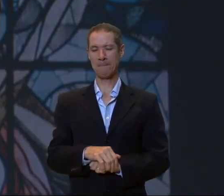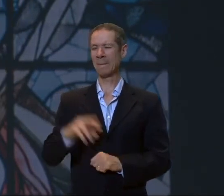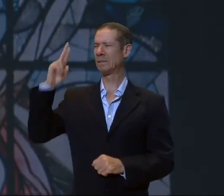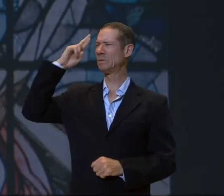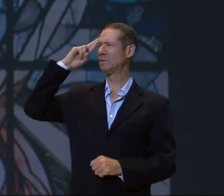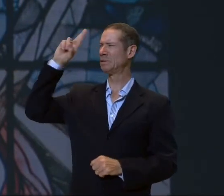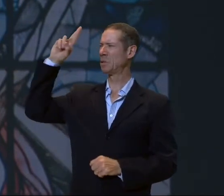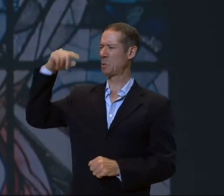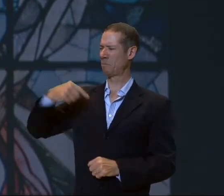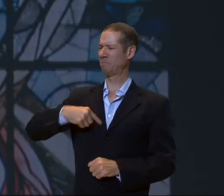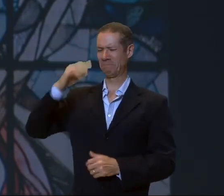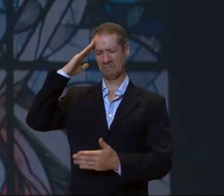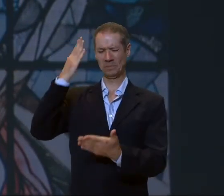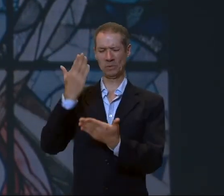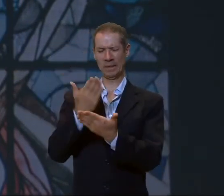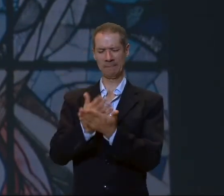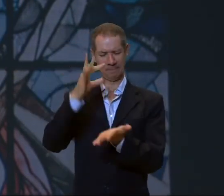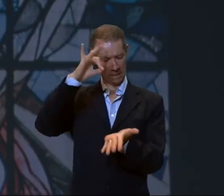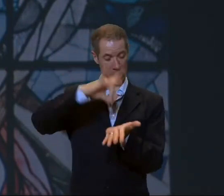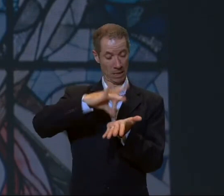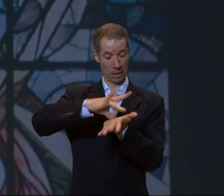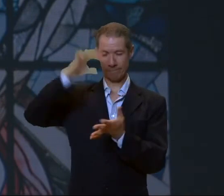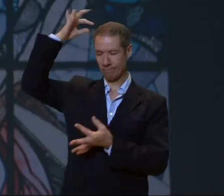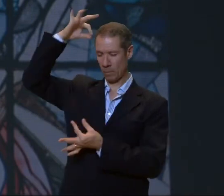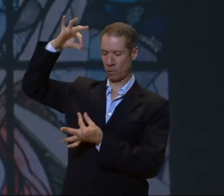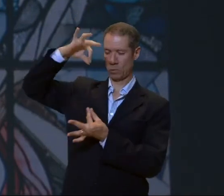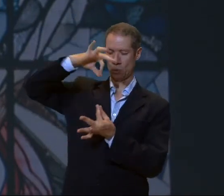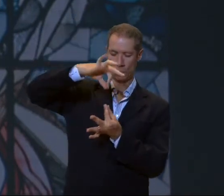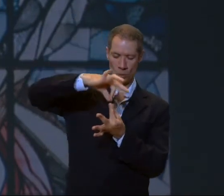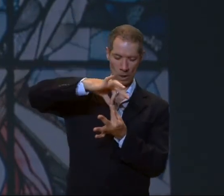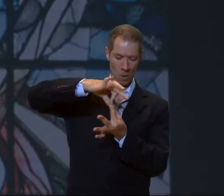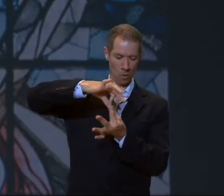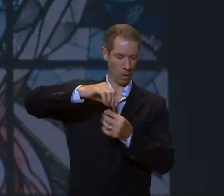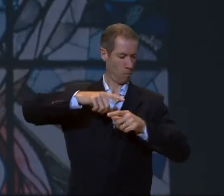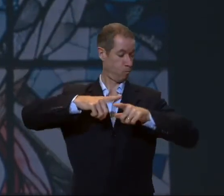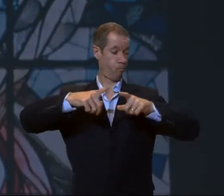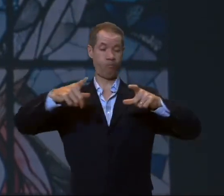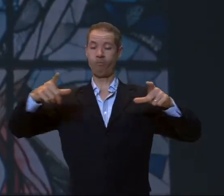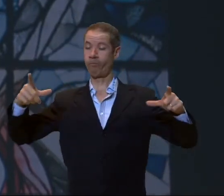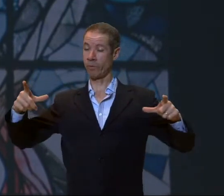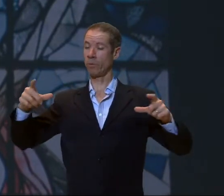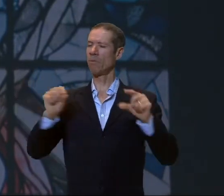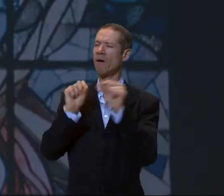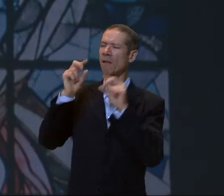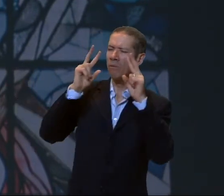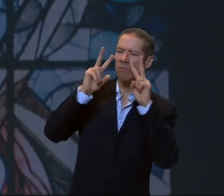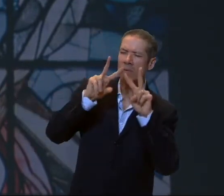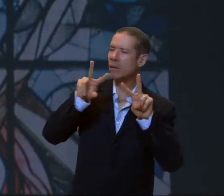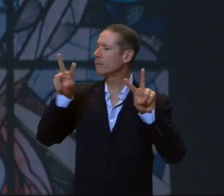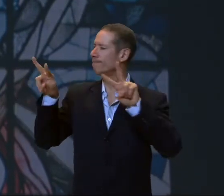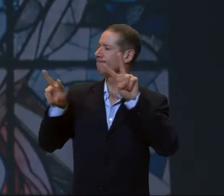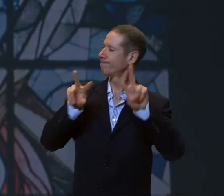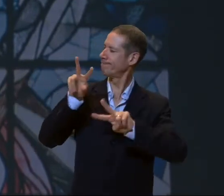Senhor, eu creio que a realidade espiritual, ela transcende aquilo que vemos.